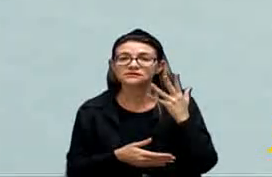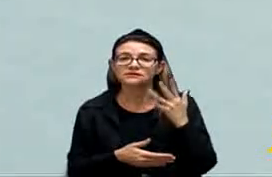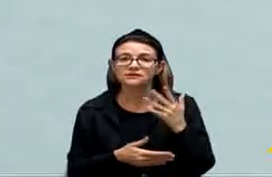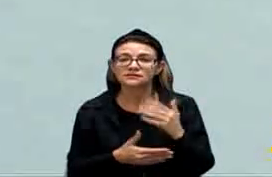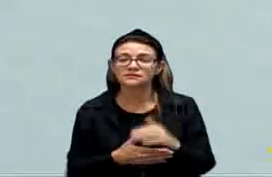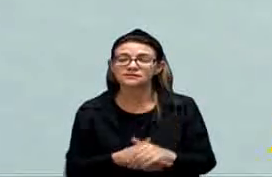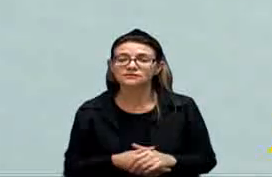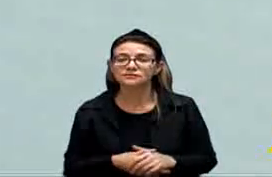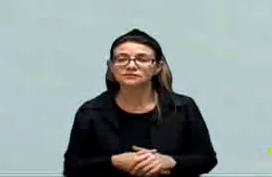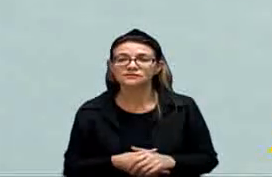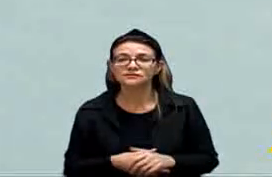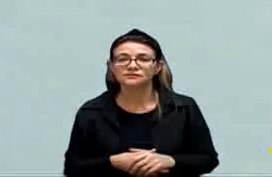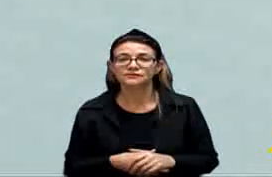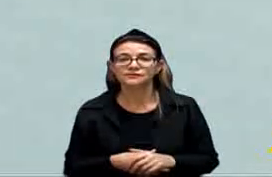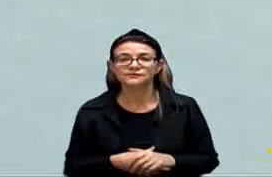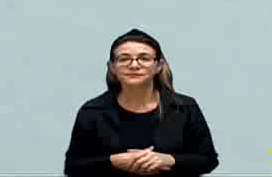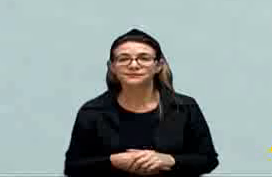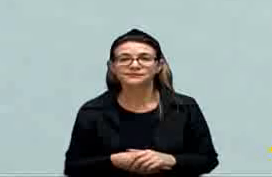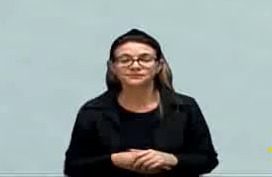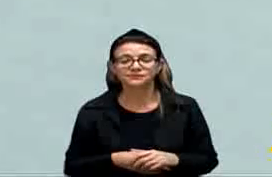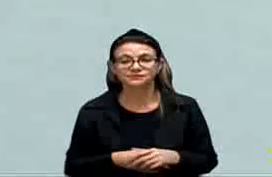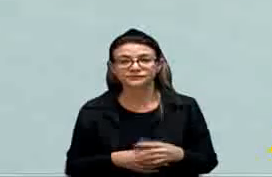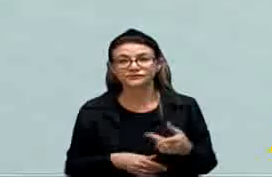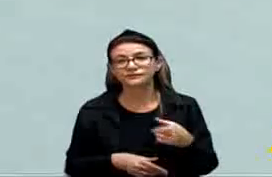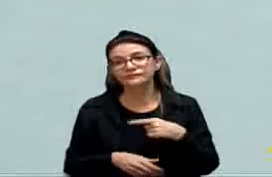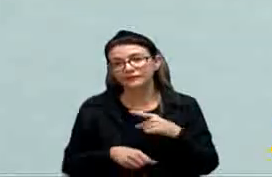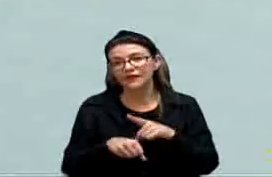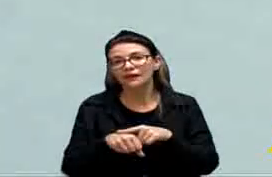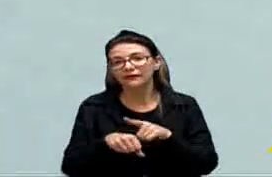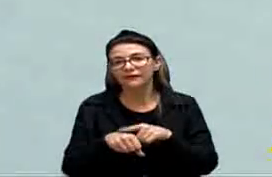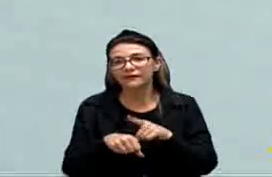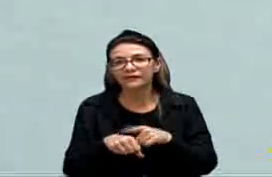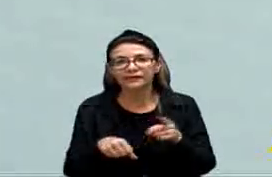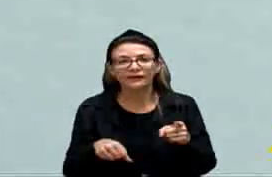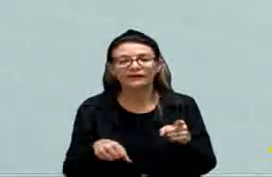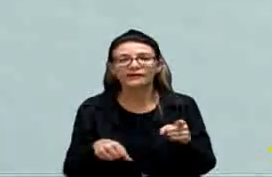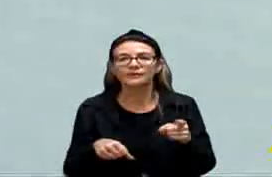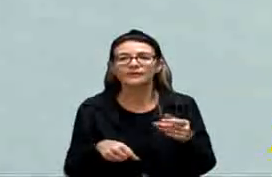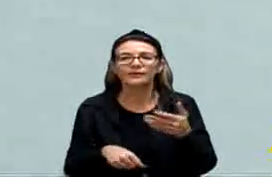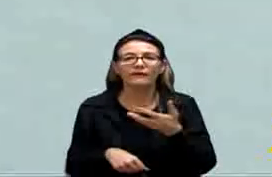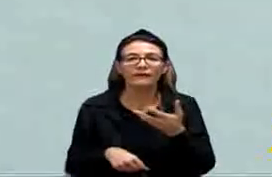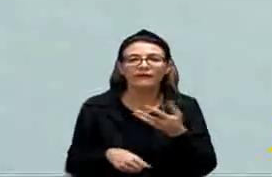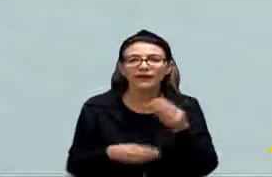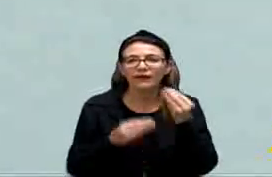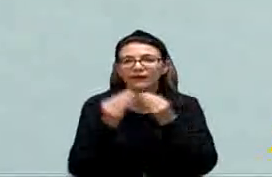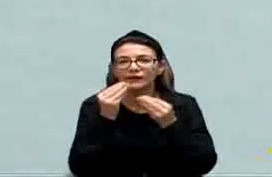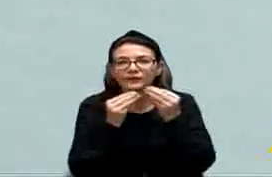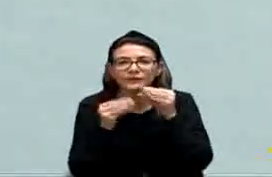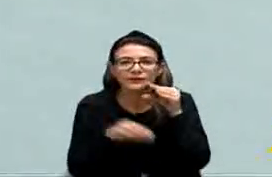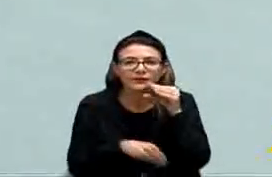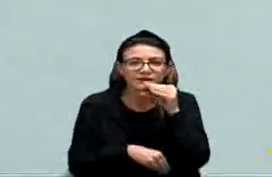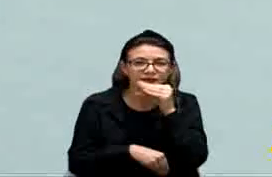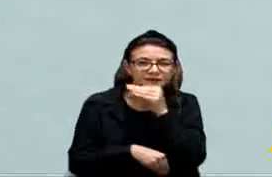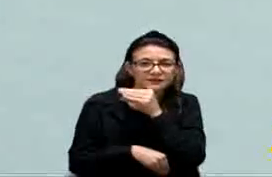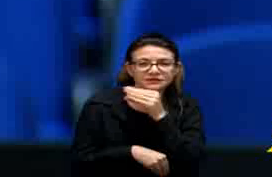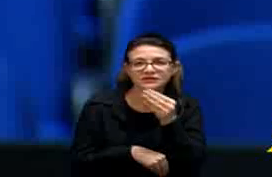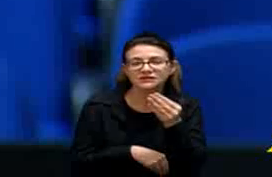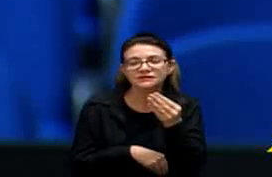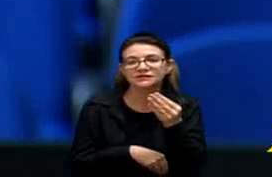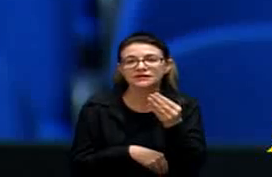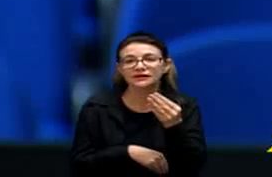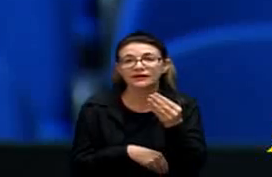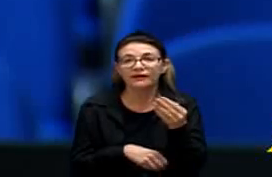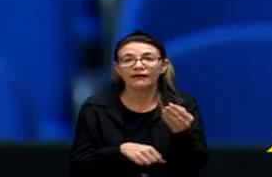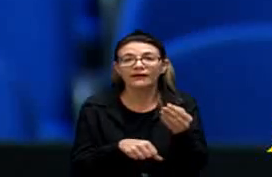capitalista onde o tempo conta a todo momento todo mundo quer comida quentinha na casa no dia de chuva se